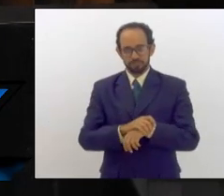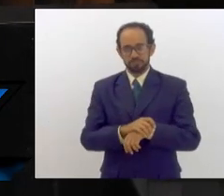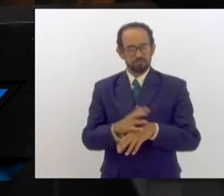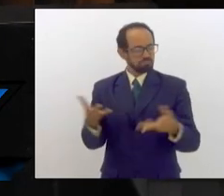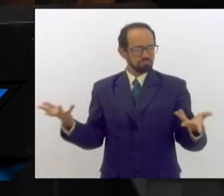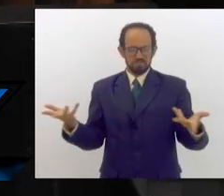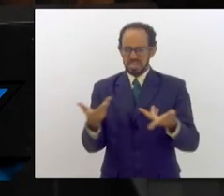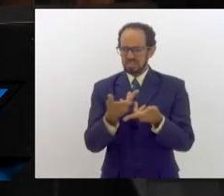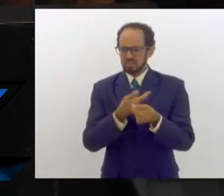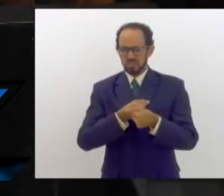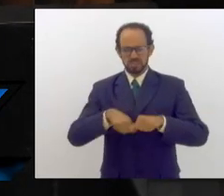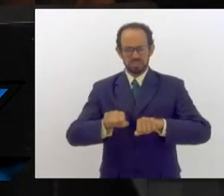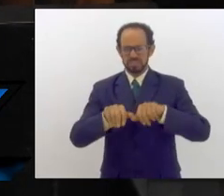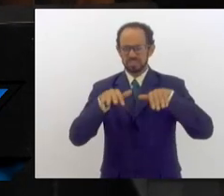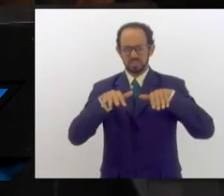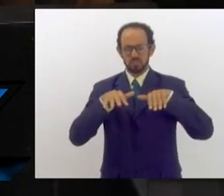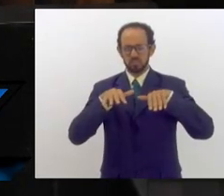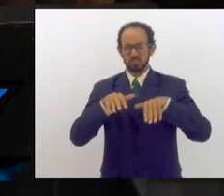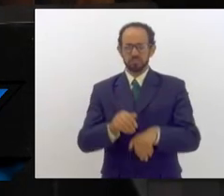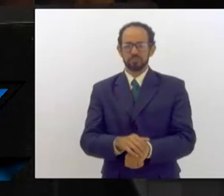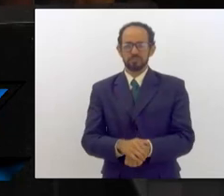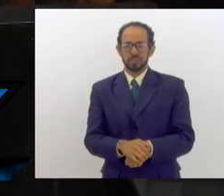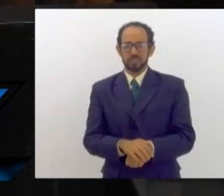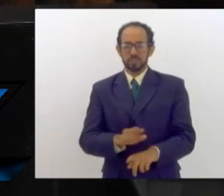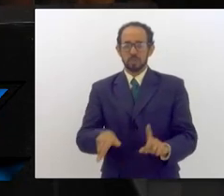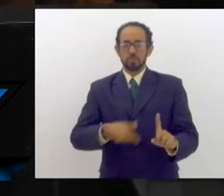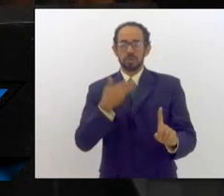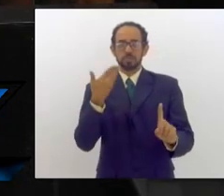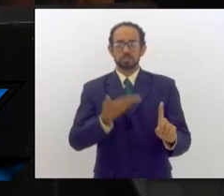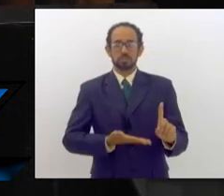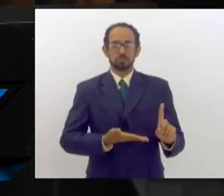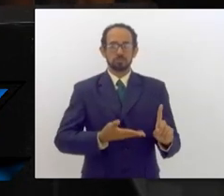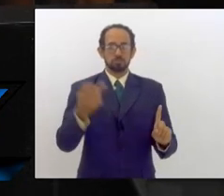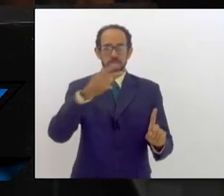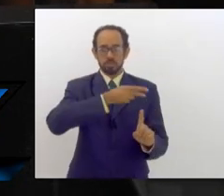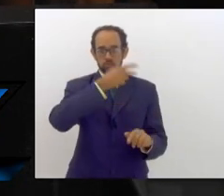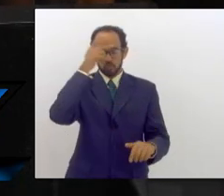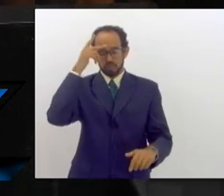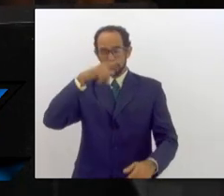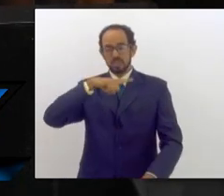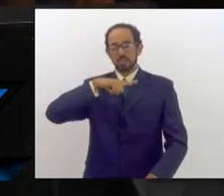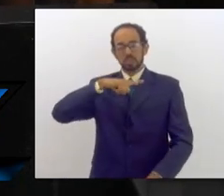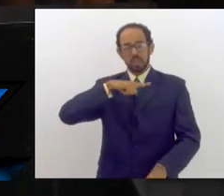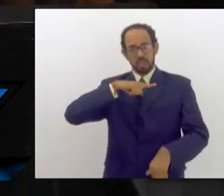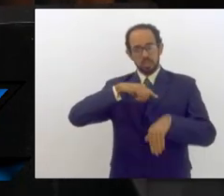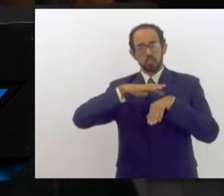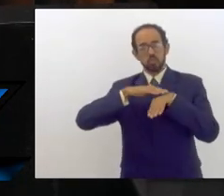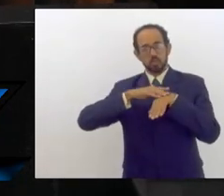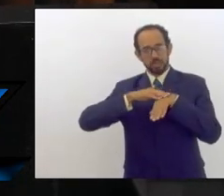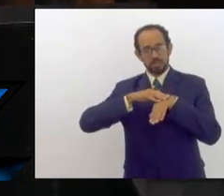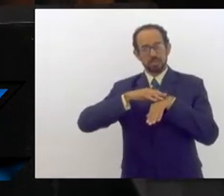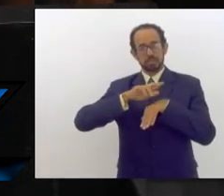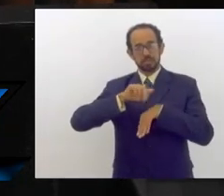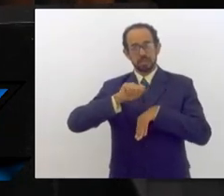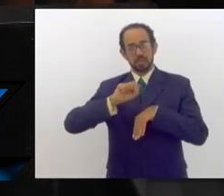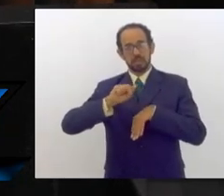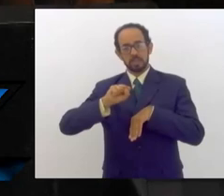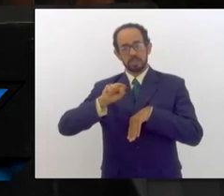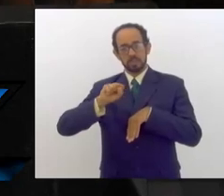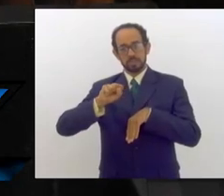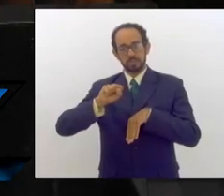sessão em que homenageamos pessoas atingidas com doenças raras e